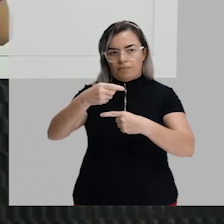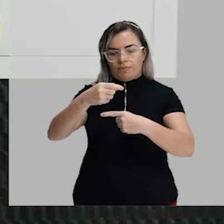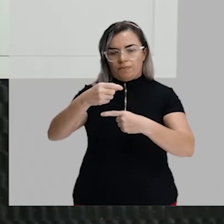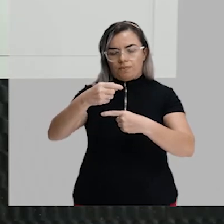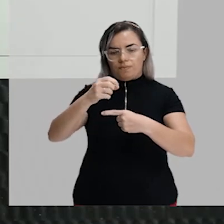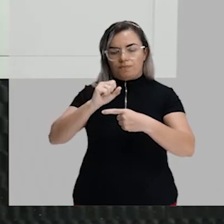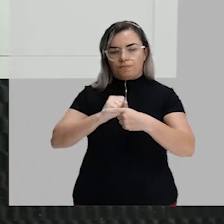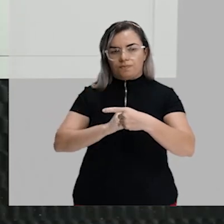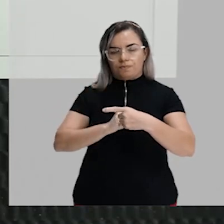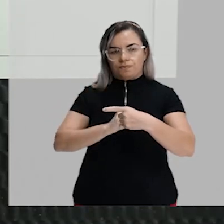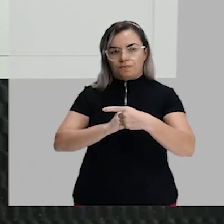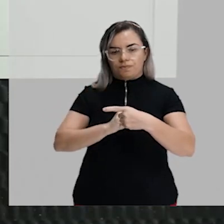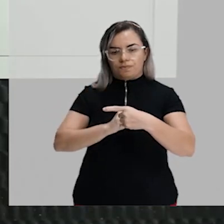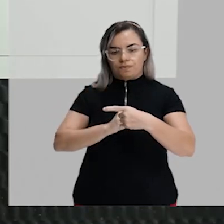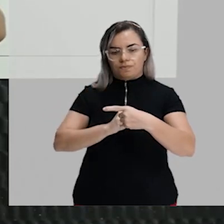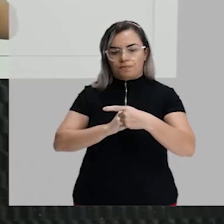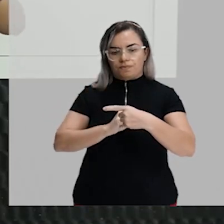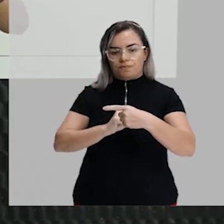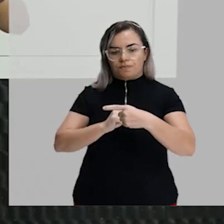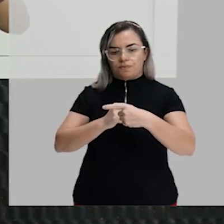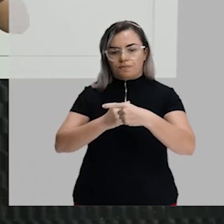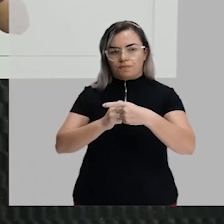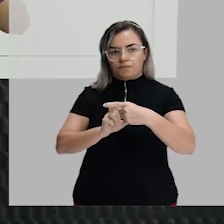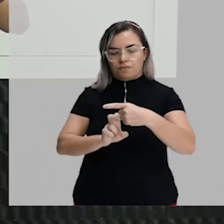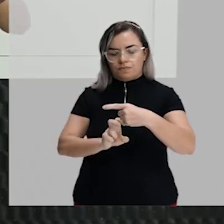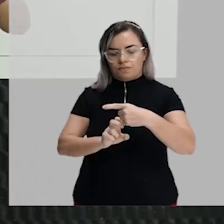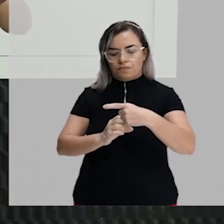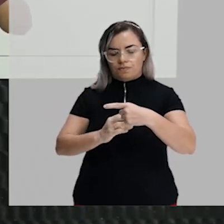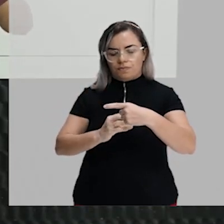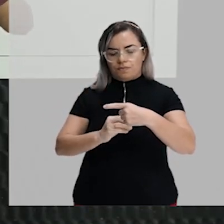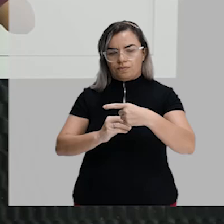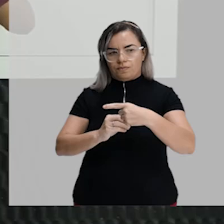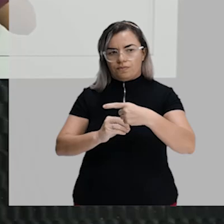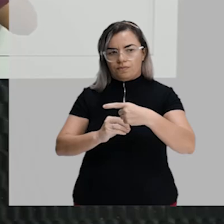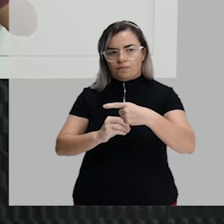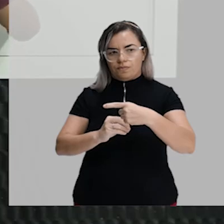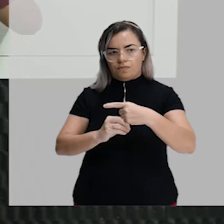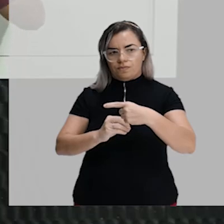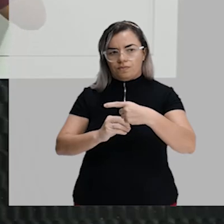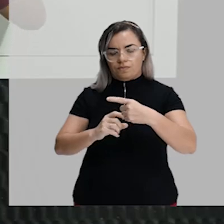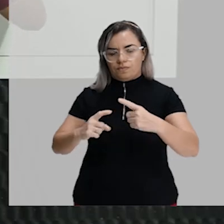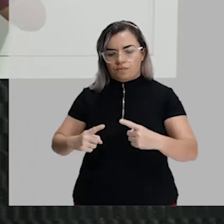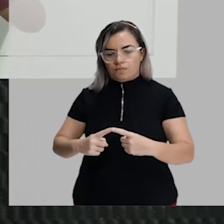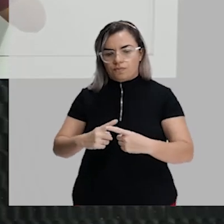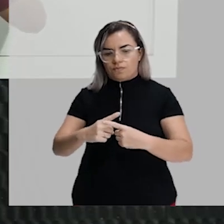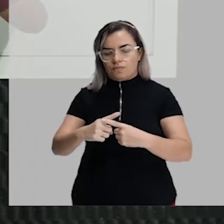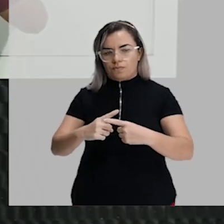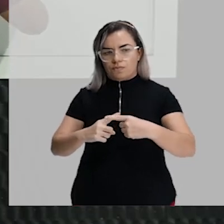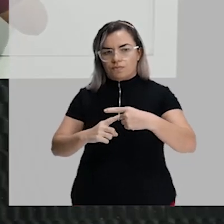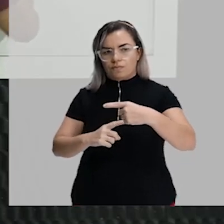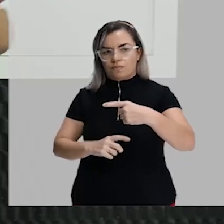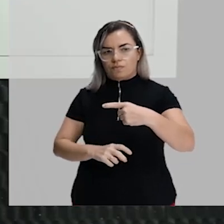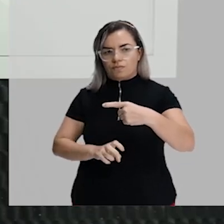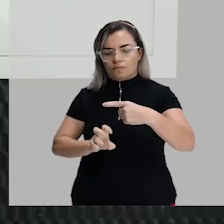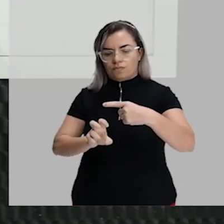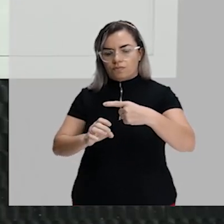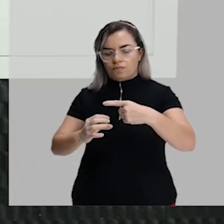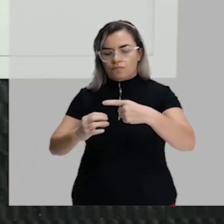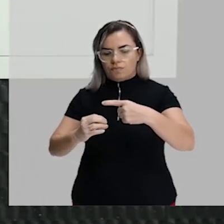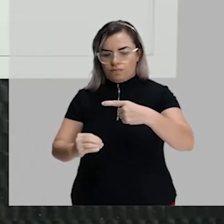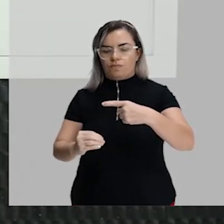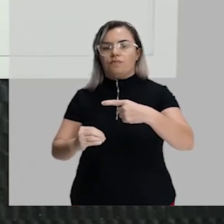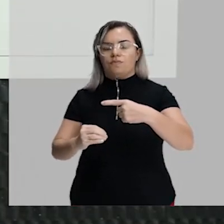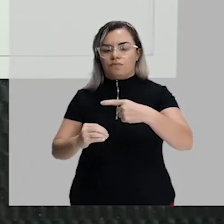A massa é de 500. E a variação de temperatura foi